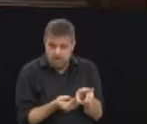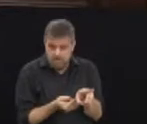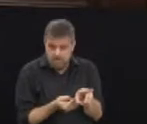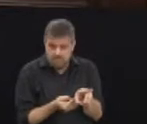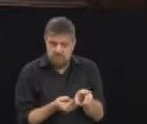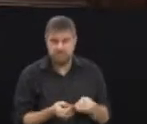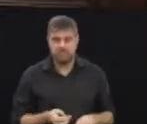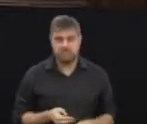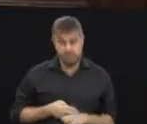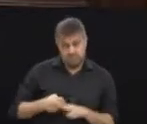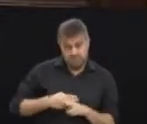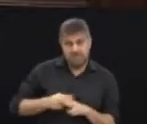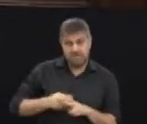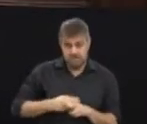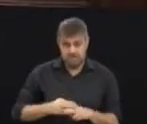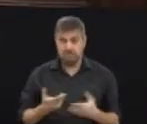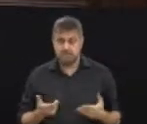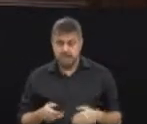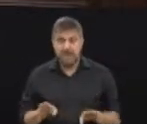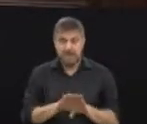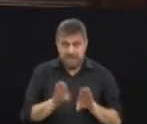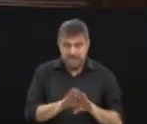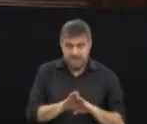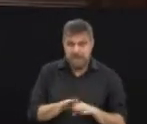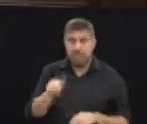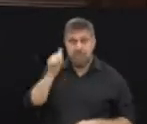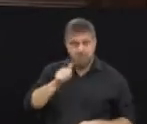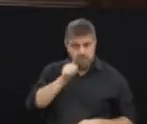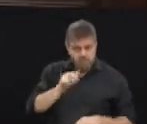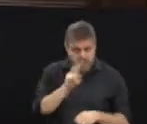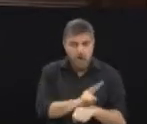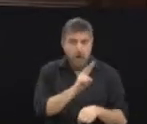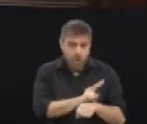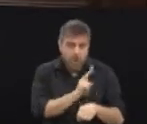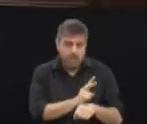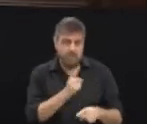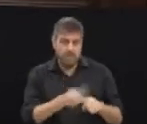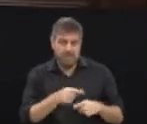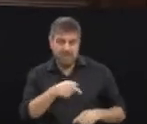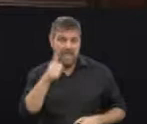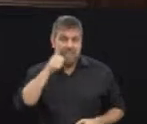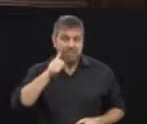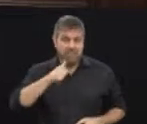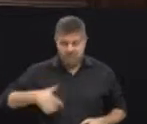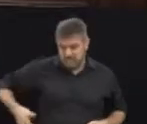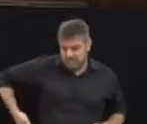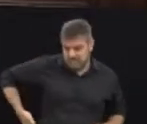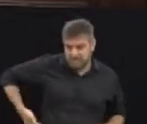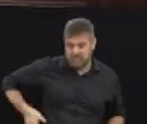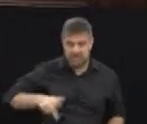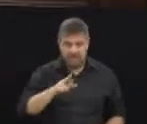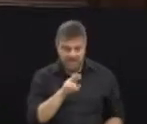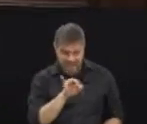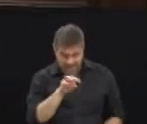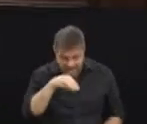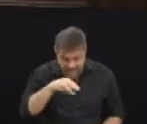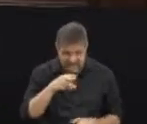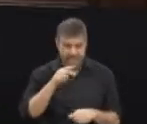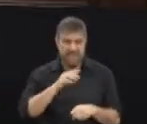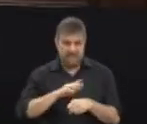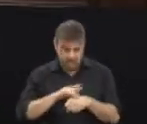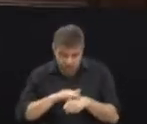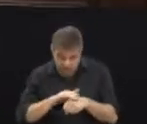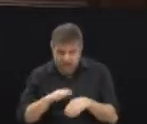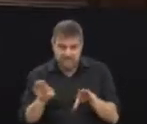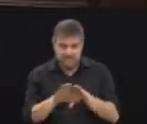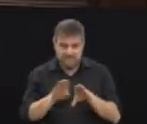reprodutor. E o urologista atende mulheres também. As mulheres têm cálculos renais, têm tumores no rim, na bexiga, têm